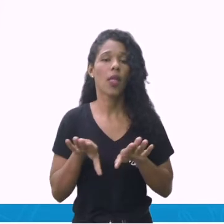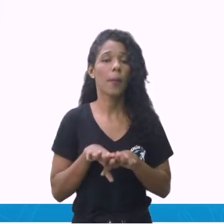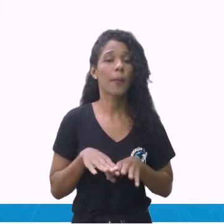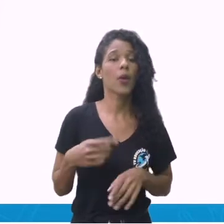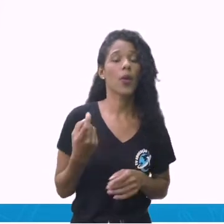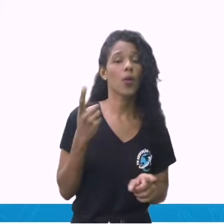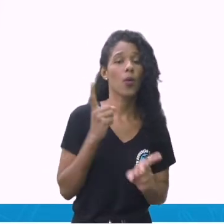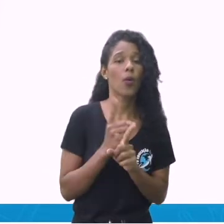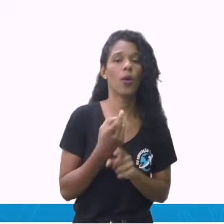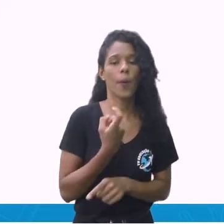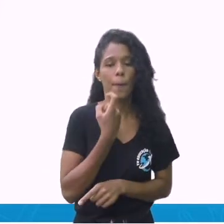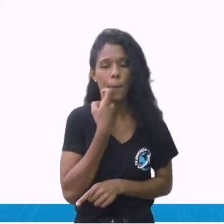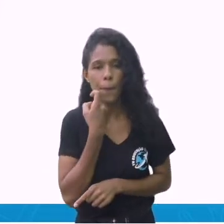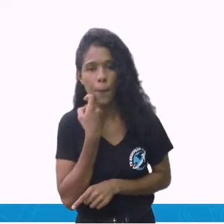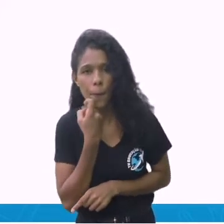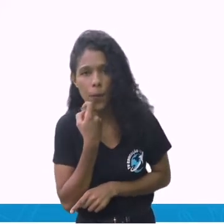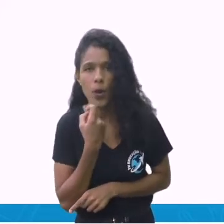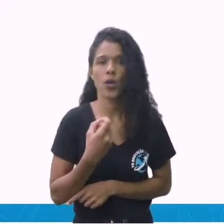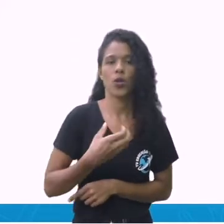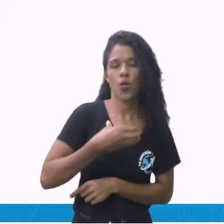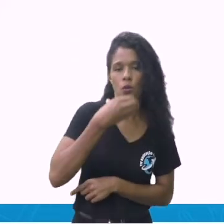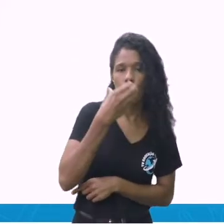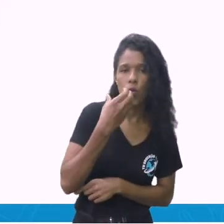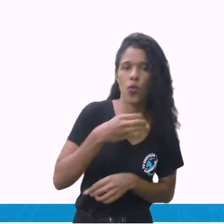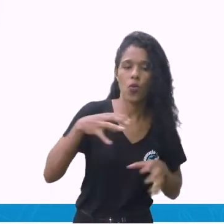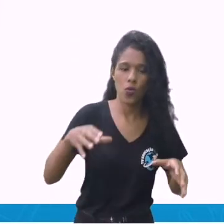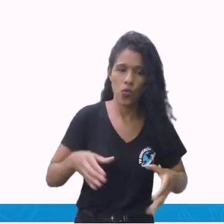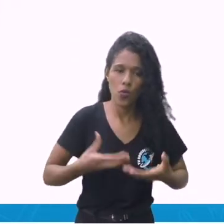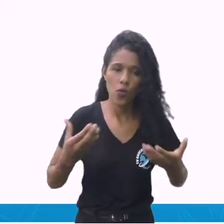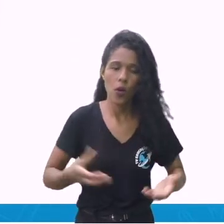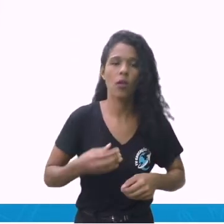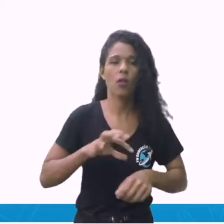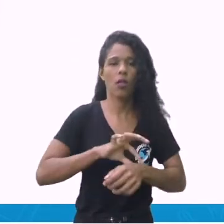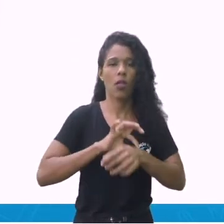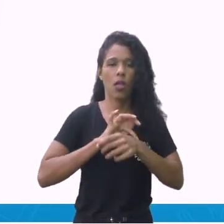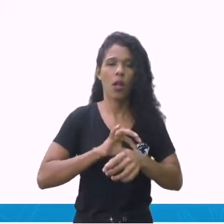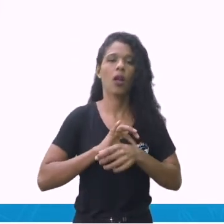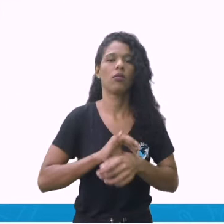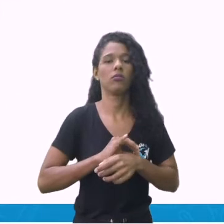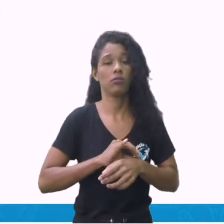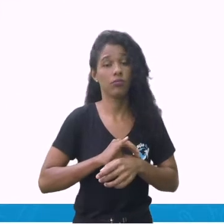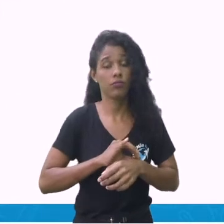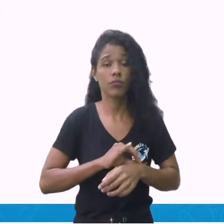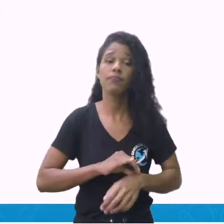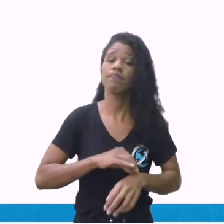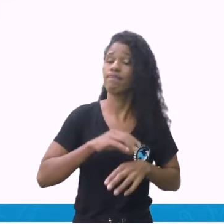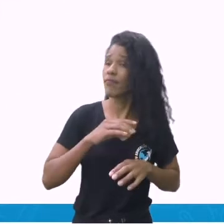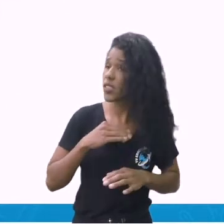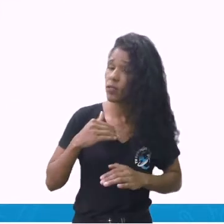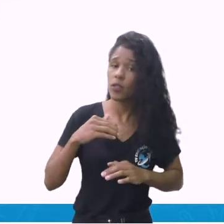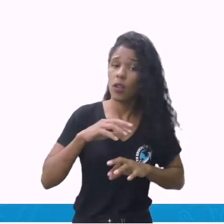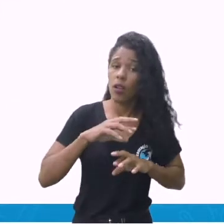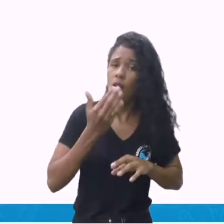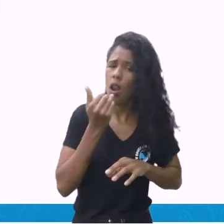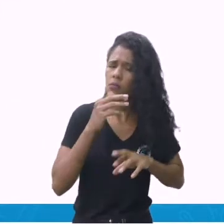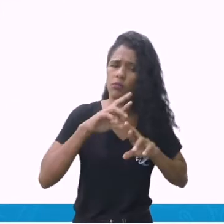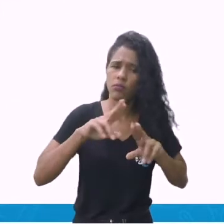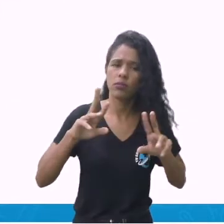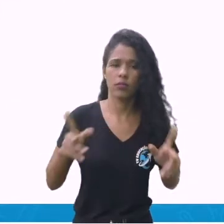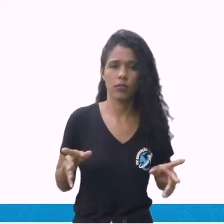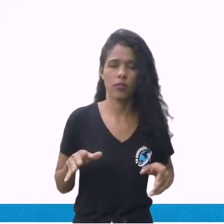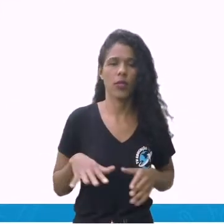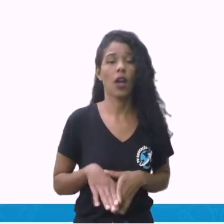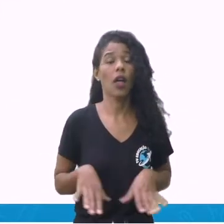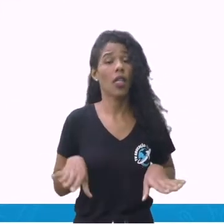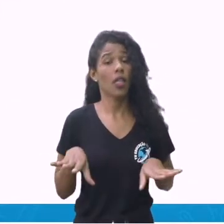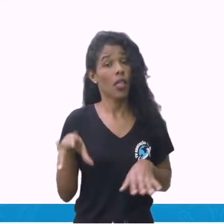etc. Lembrando que nós precisamos também de ingerir a fruta da época, tá? Se tá na época da